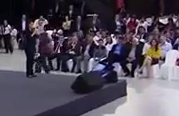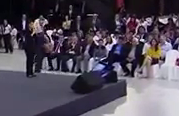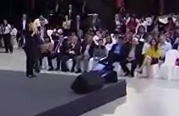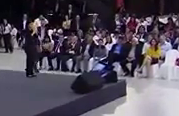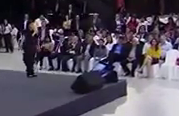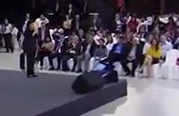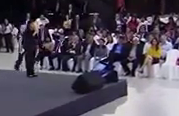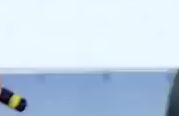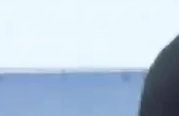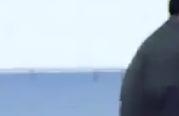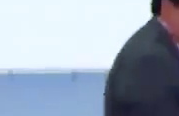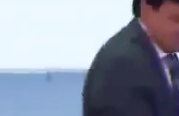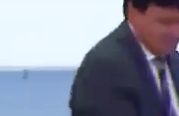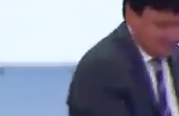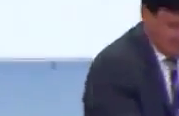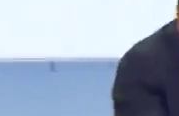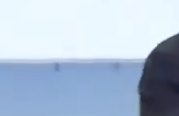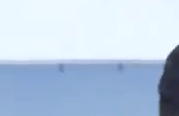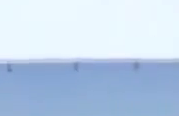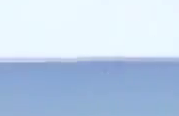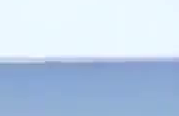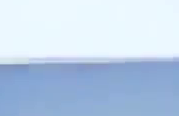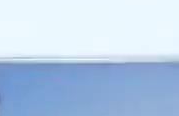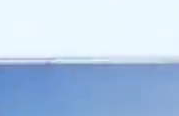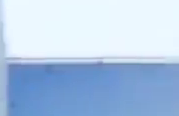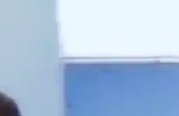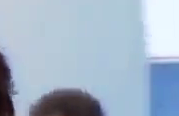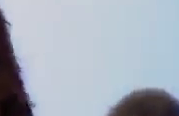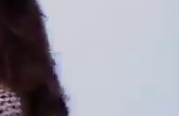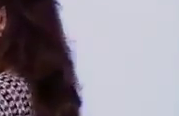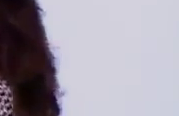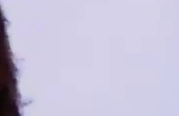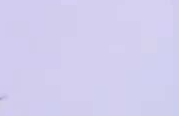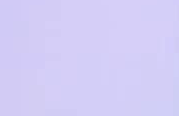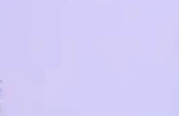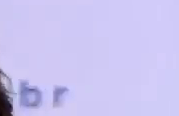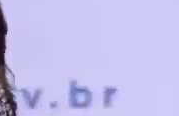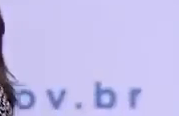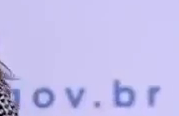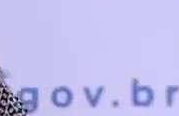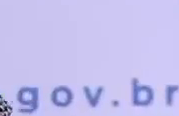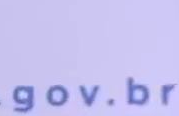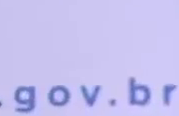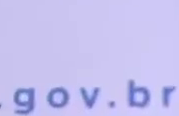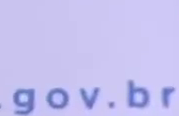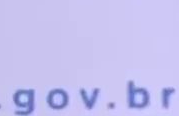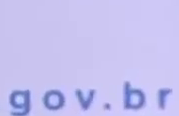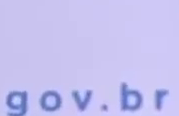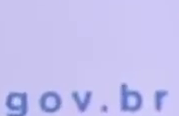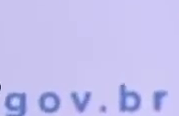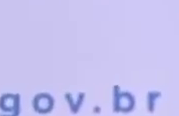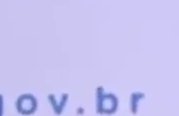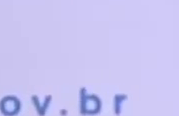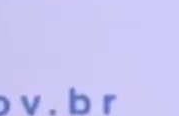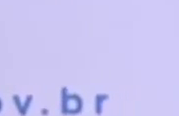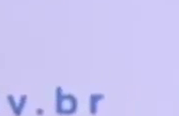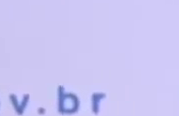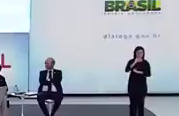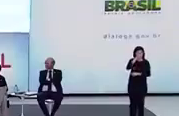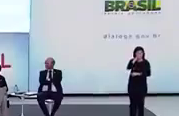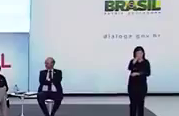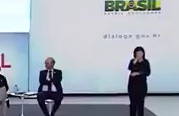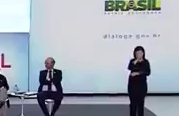isso? Vamos começar? Cadê? A nossa urna está aqui já. Nós vamos começar hoje pelo combate à